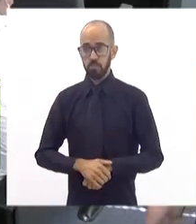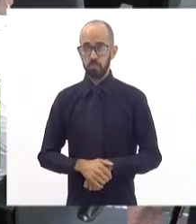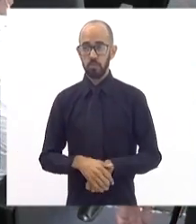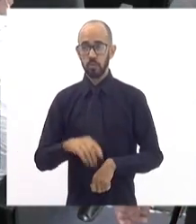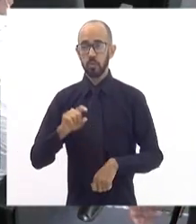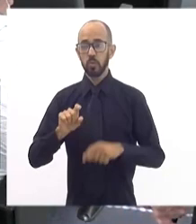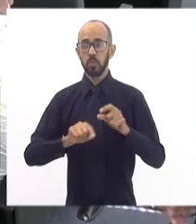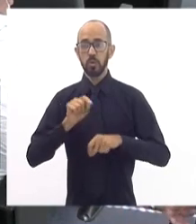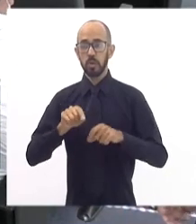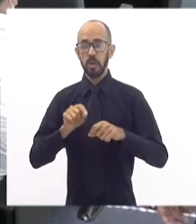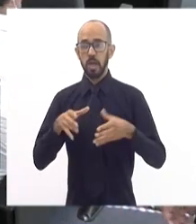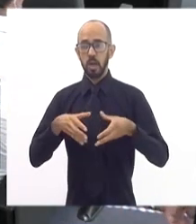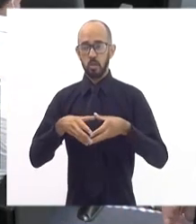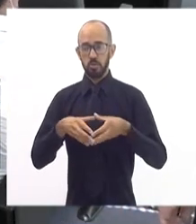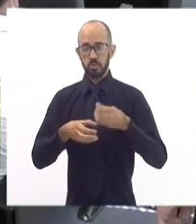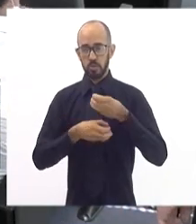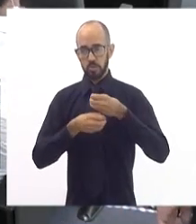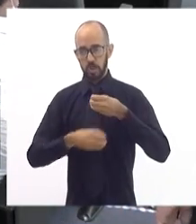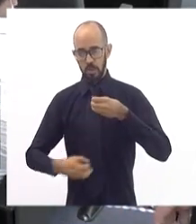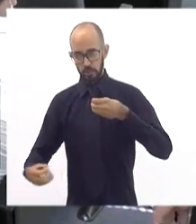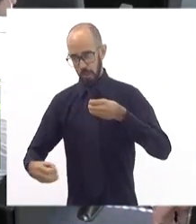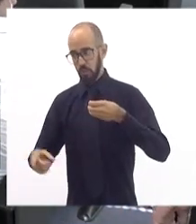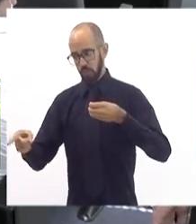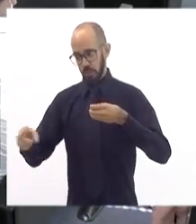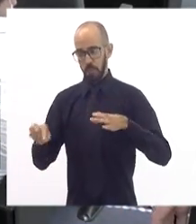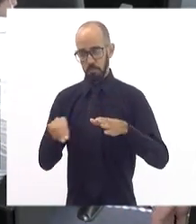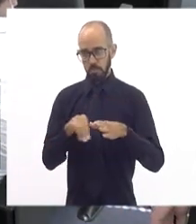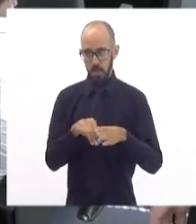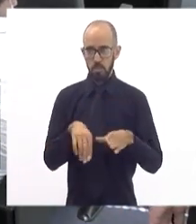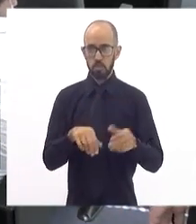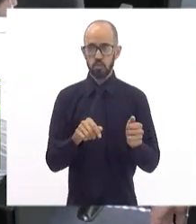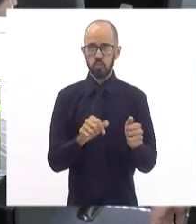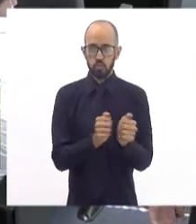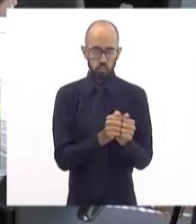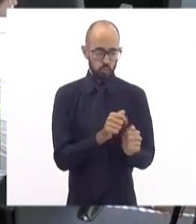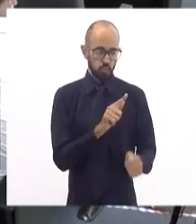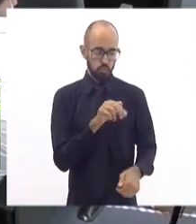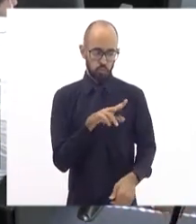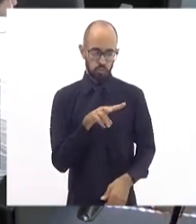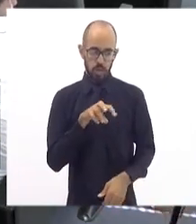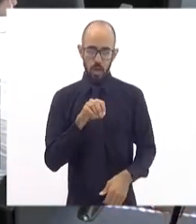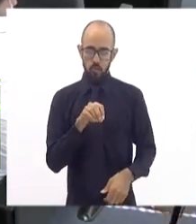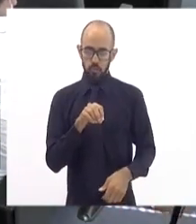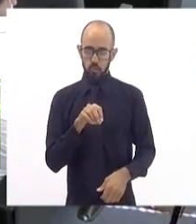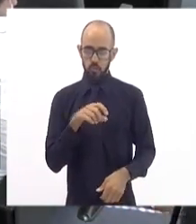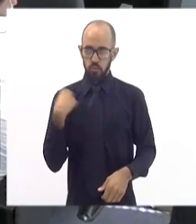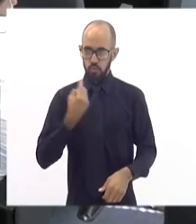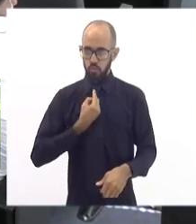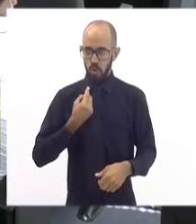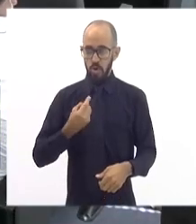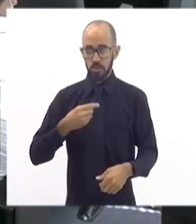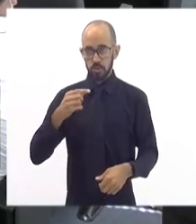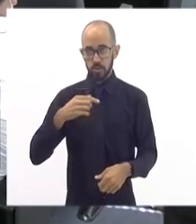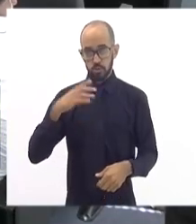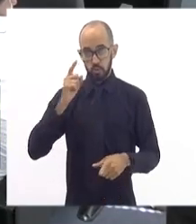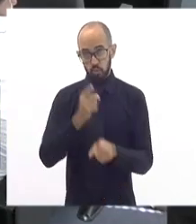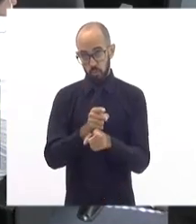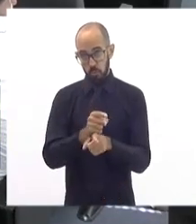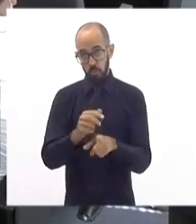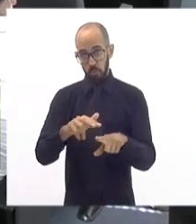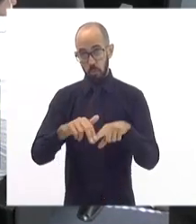de saneamento ambiental com o presídio você faz parte do deputado Gustavo também nós tomamos conhecimento através da mídia